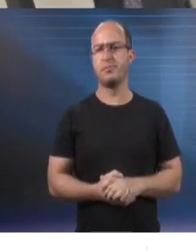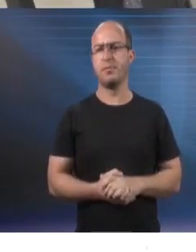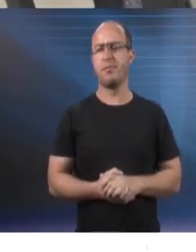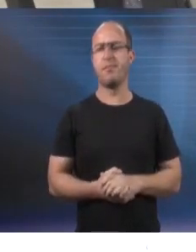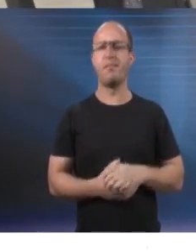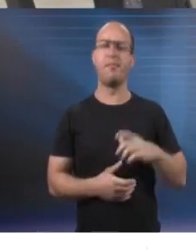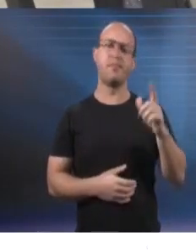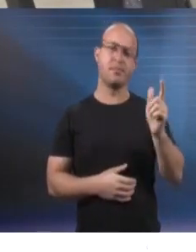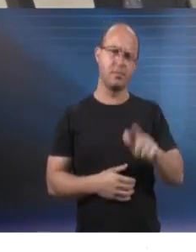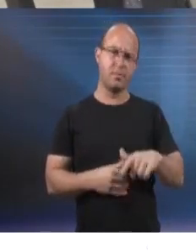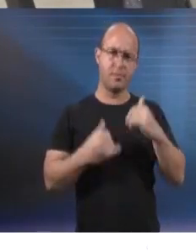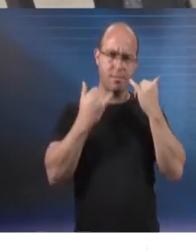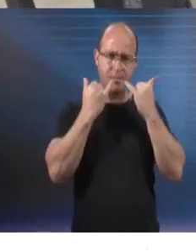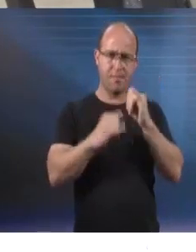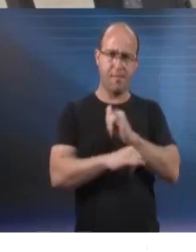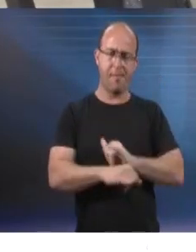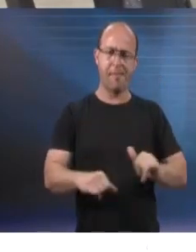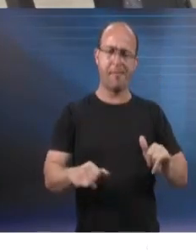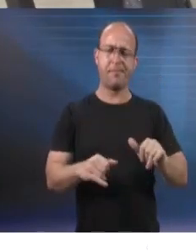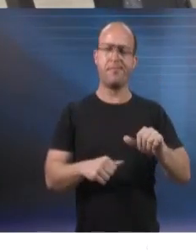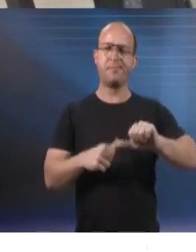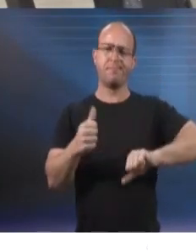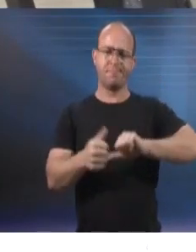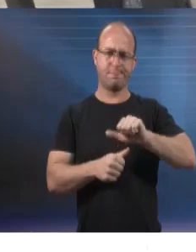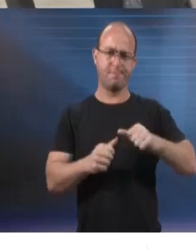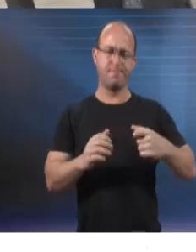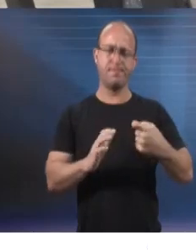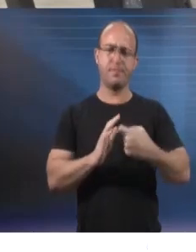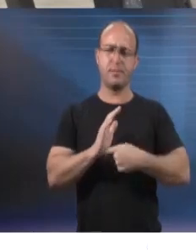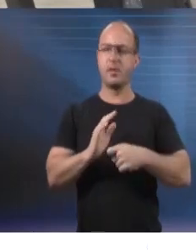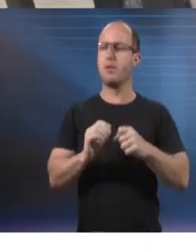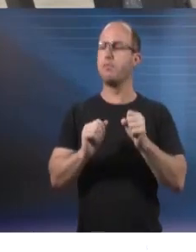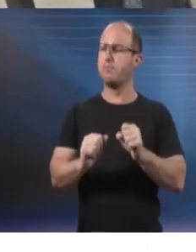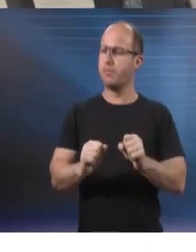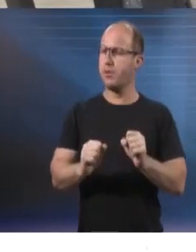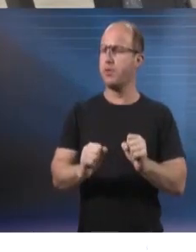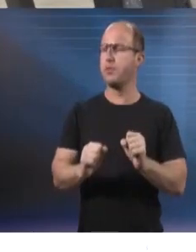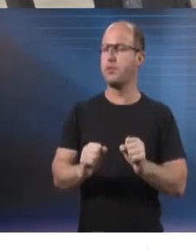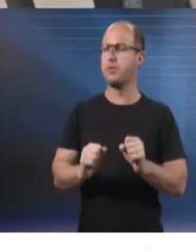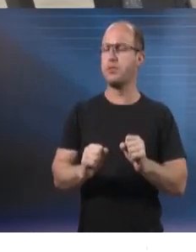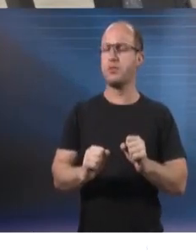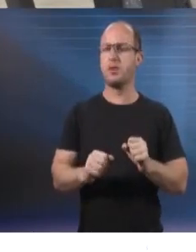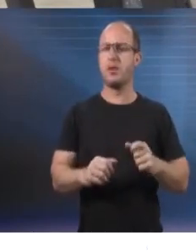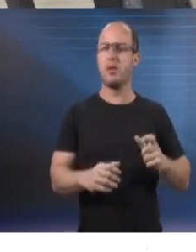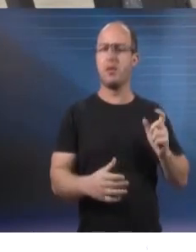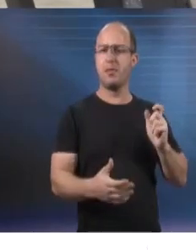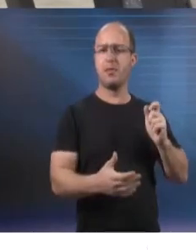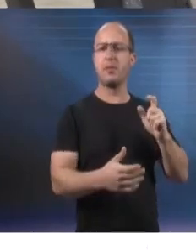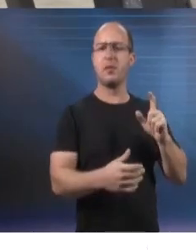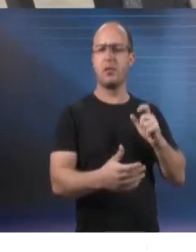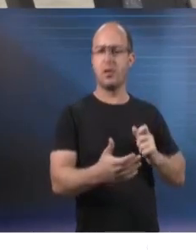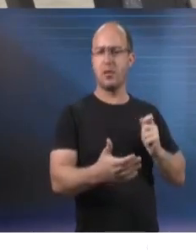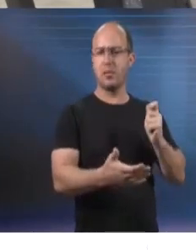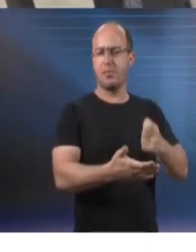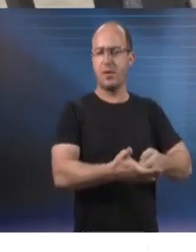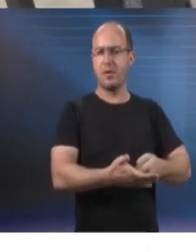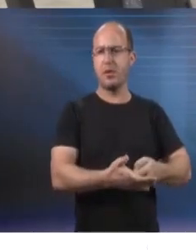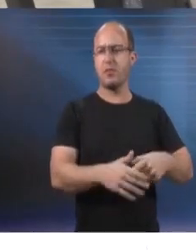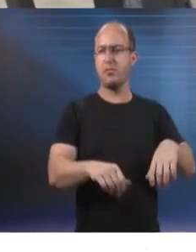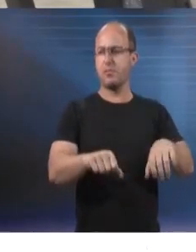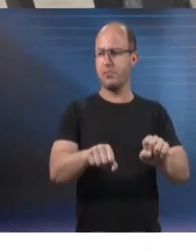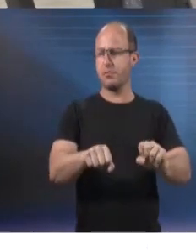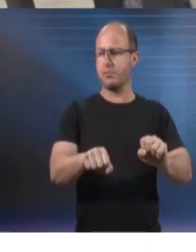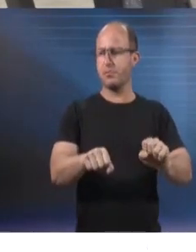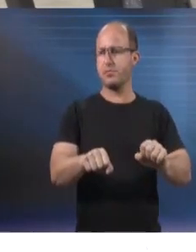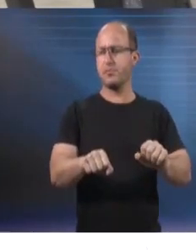Mais uma notícia. A regulamentação da reforma tributária pode passar a taxar motoristas de aplicativos que antes eram